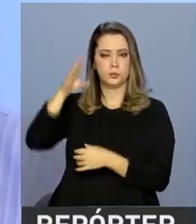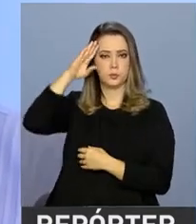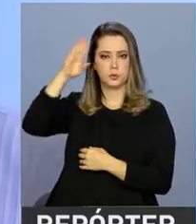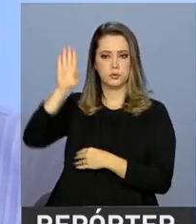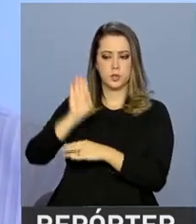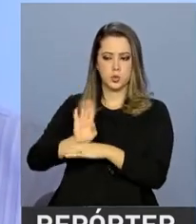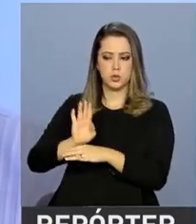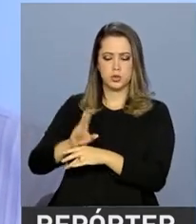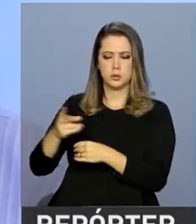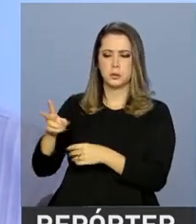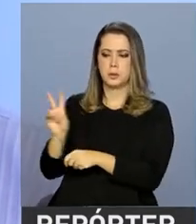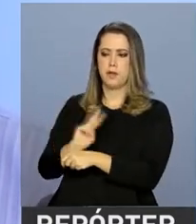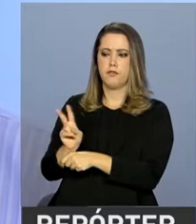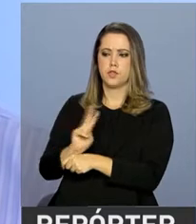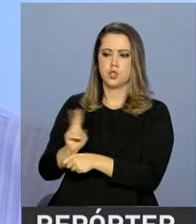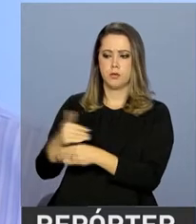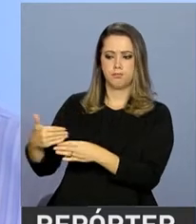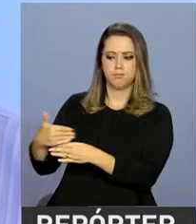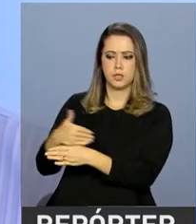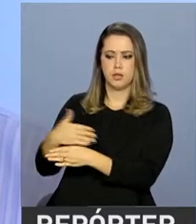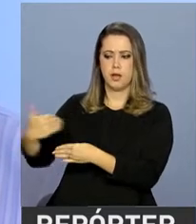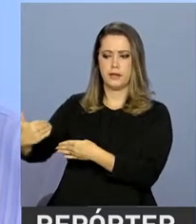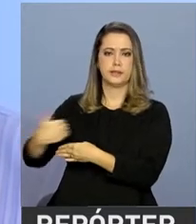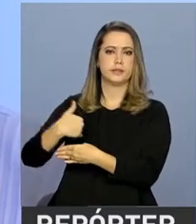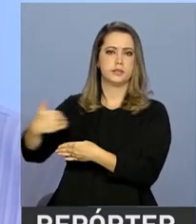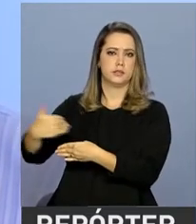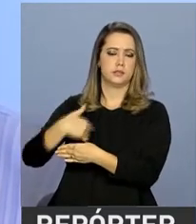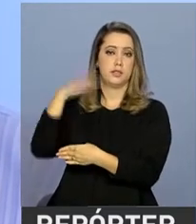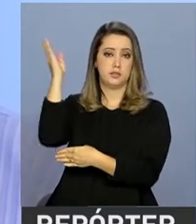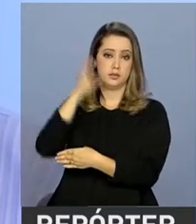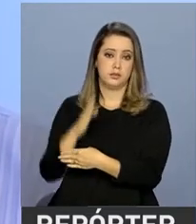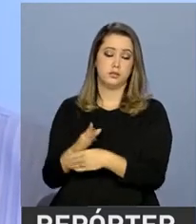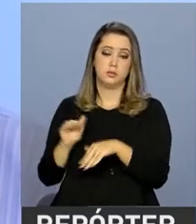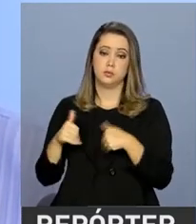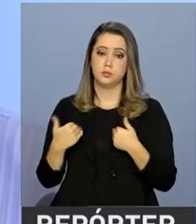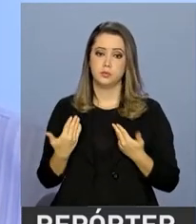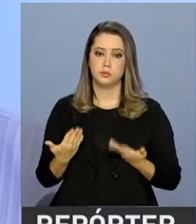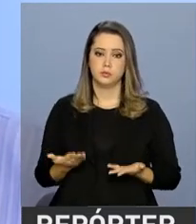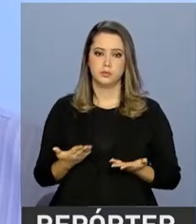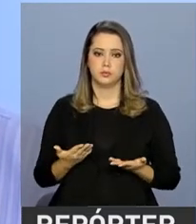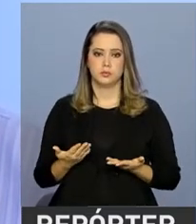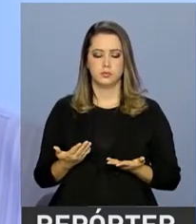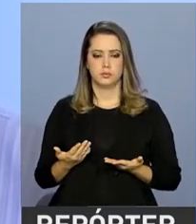a vigilância de fronteira pra isso deslocando